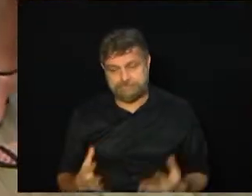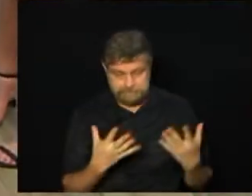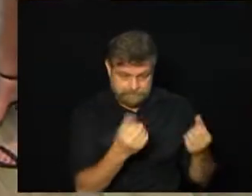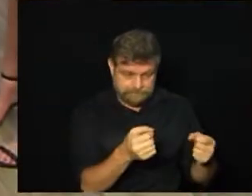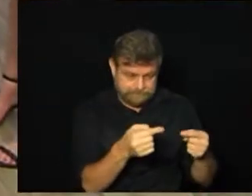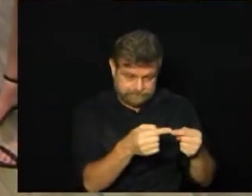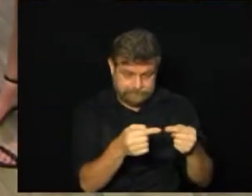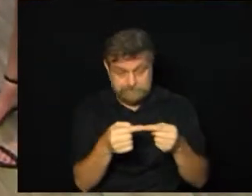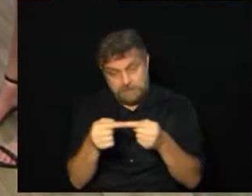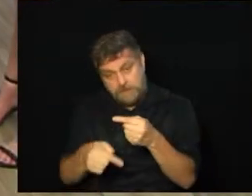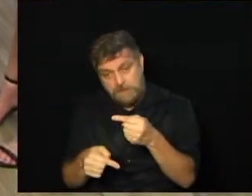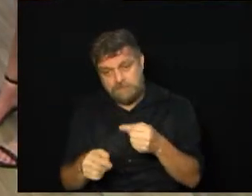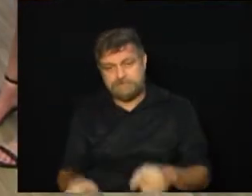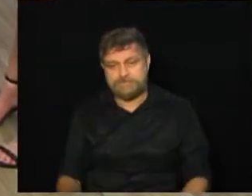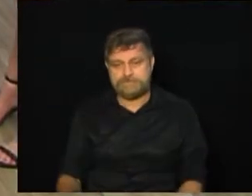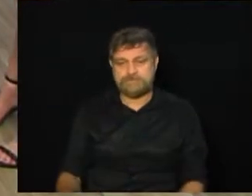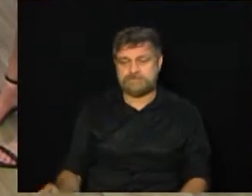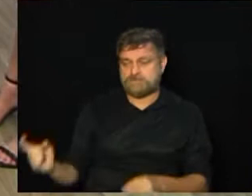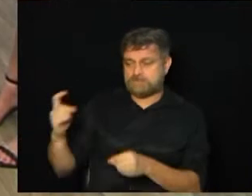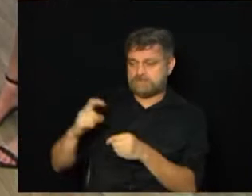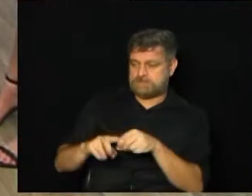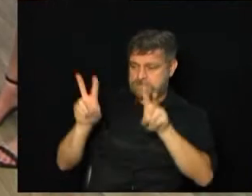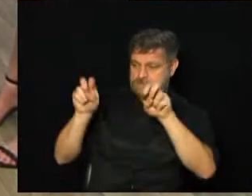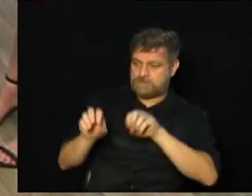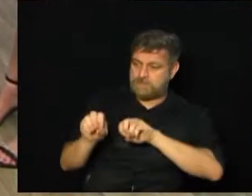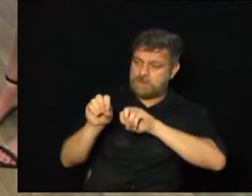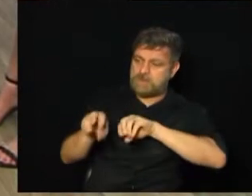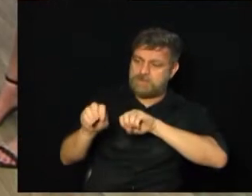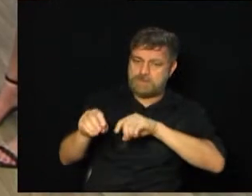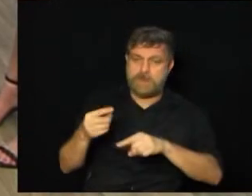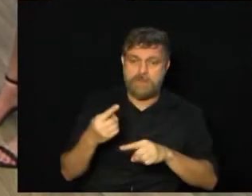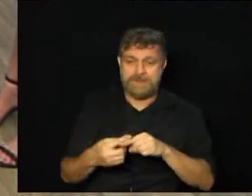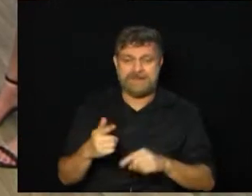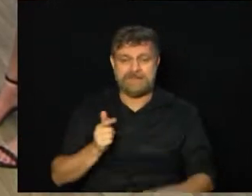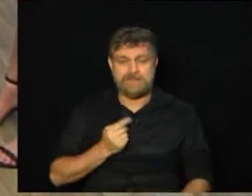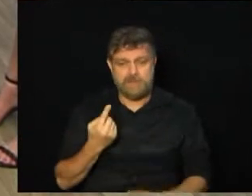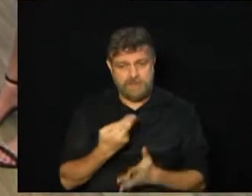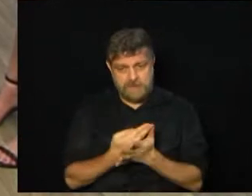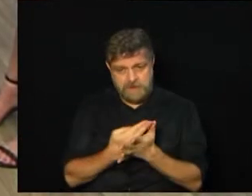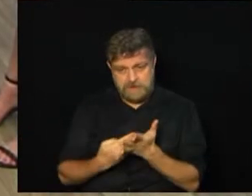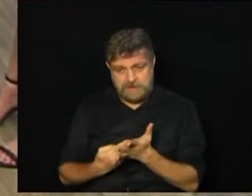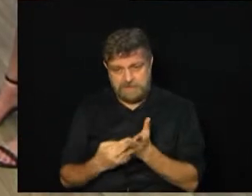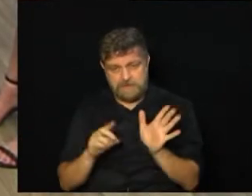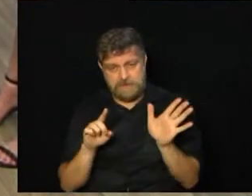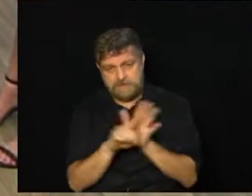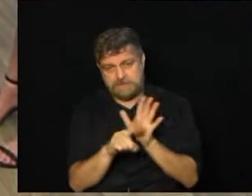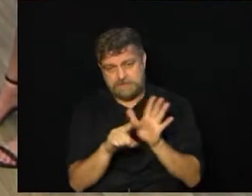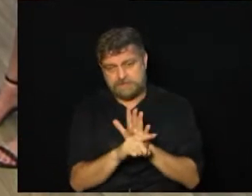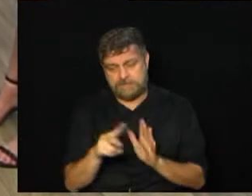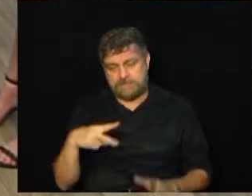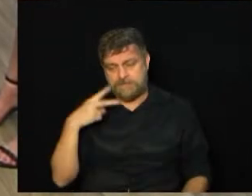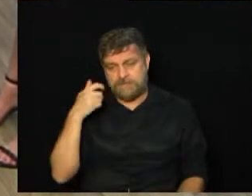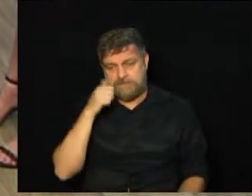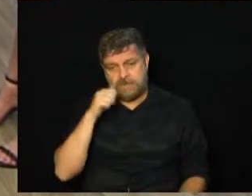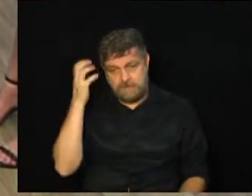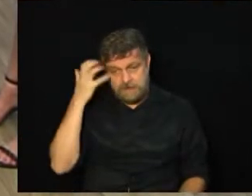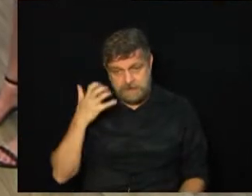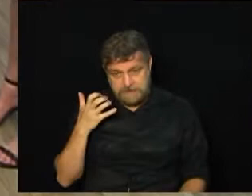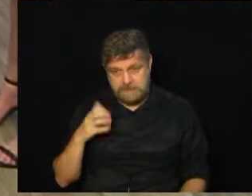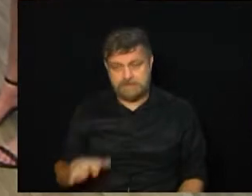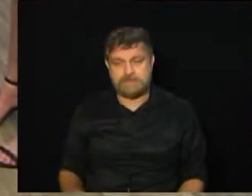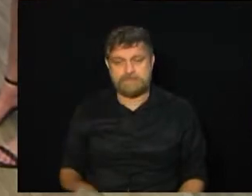Abreu, vamos voltar a falar sobre educação, porque tem um requerimento de informações da vereadora Guida Calisto.